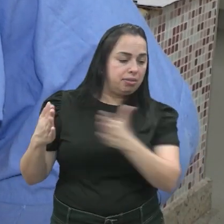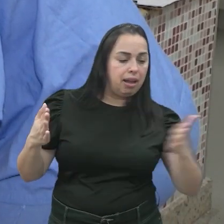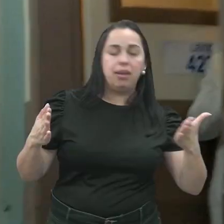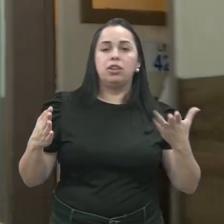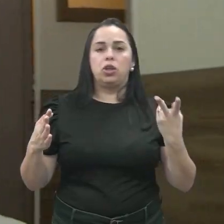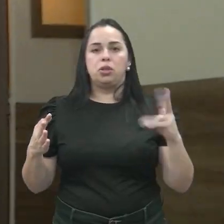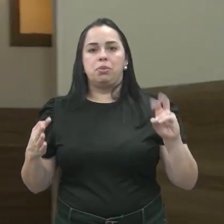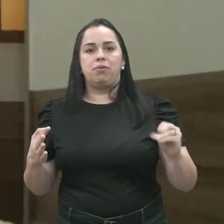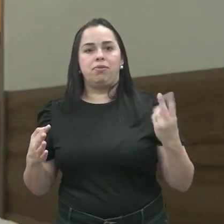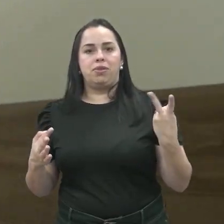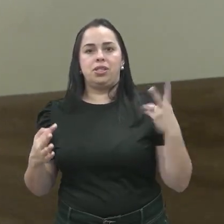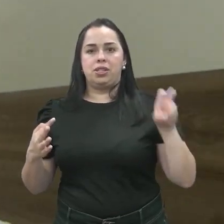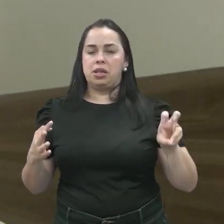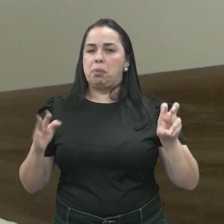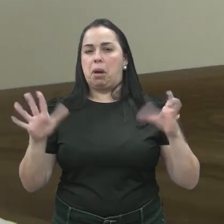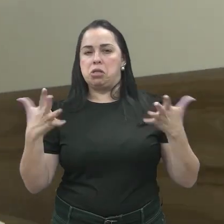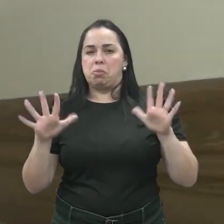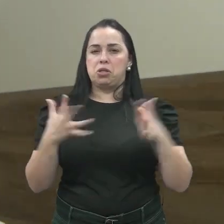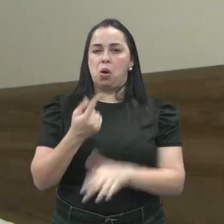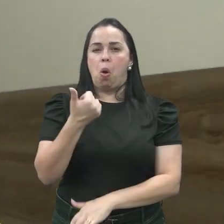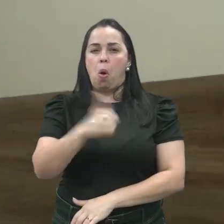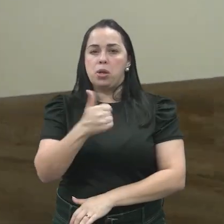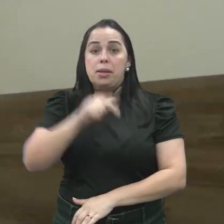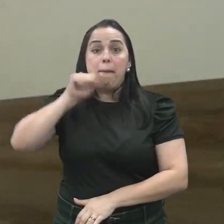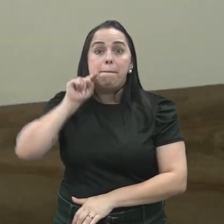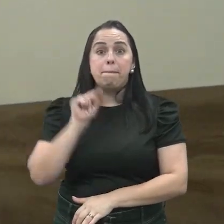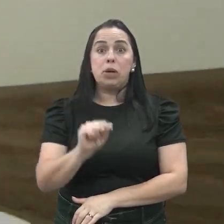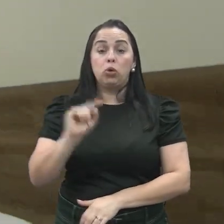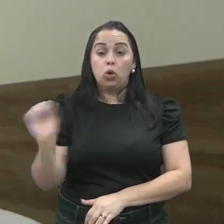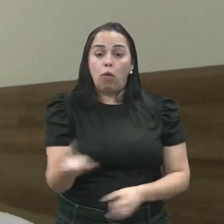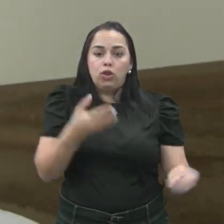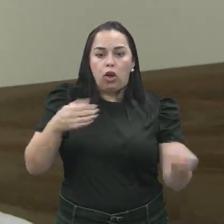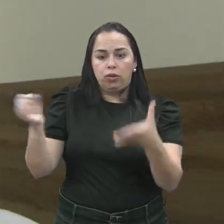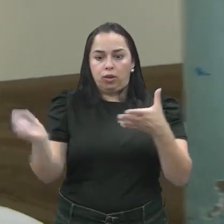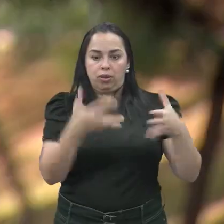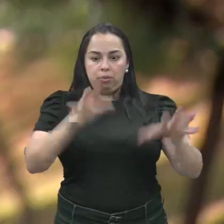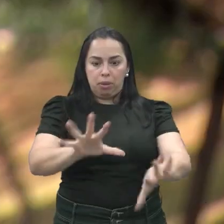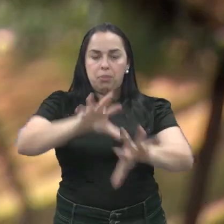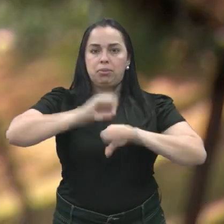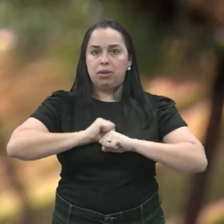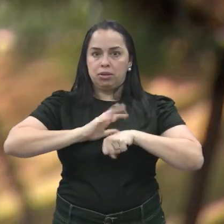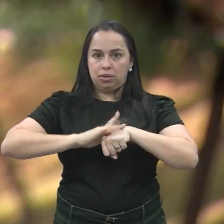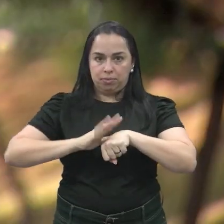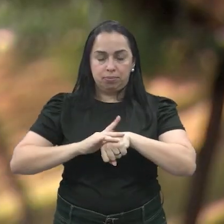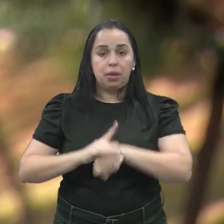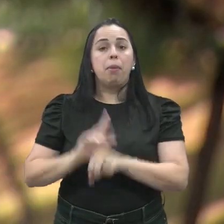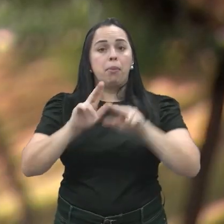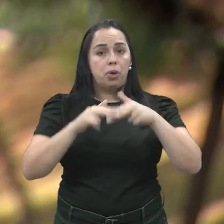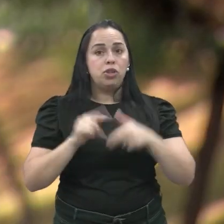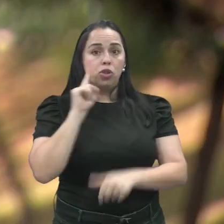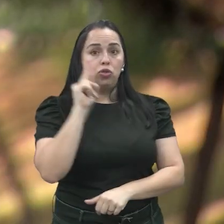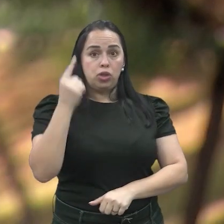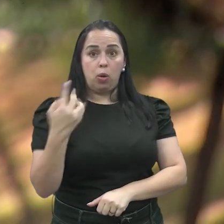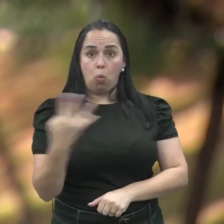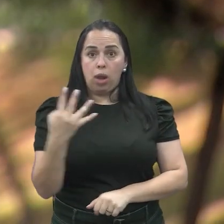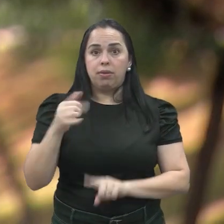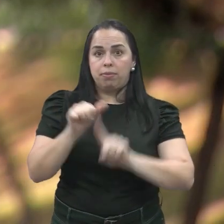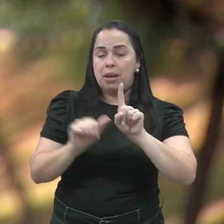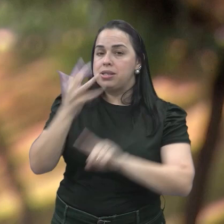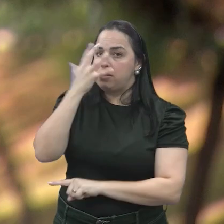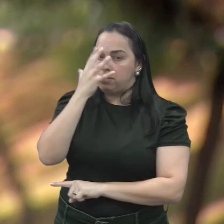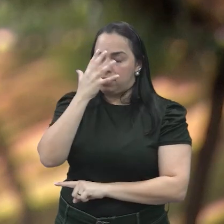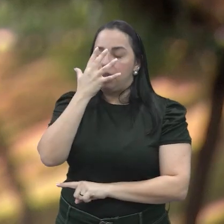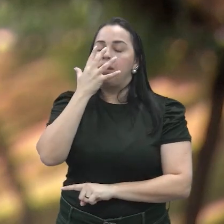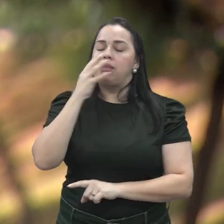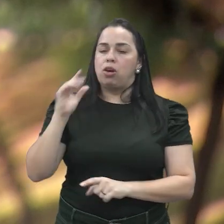deste ano, o Brasil deve registrar mais de 11 mil novos casos da doença. Dia 4 de fevereiro é celebrado o Dia Mundial do